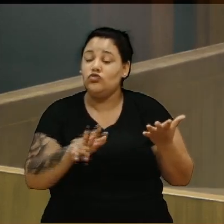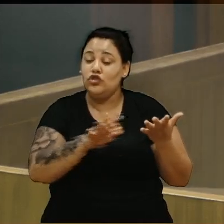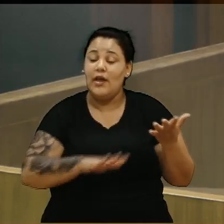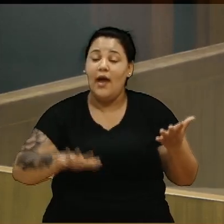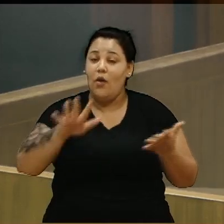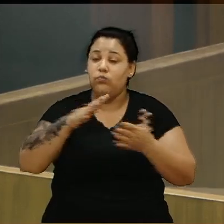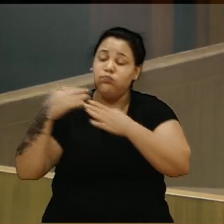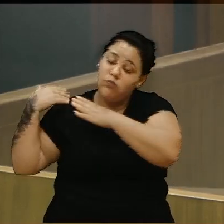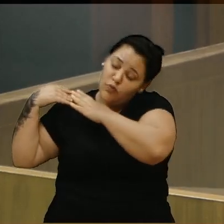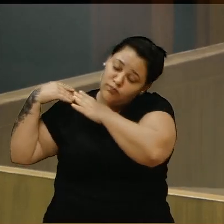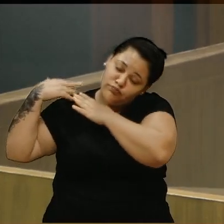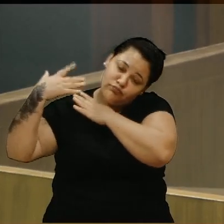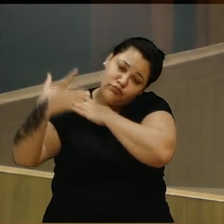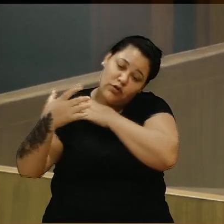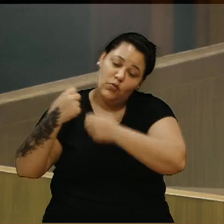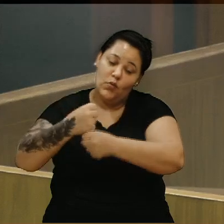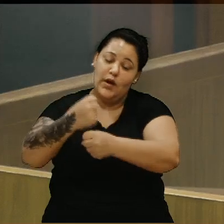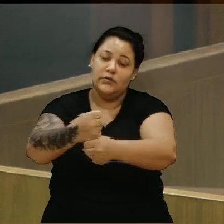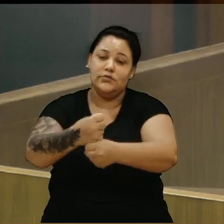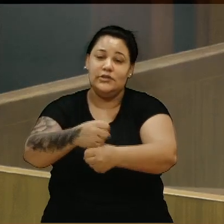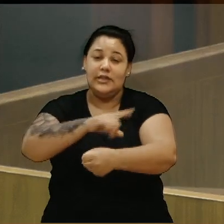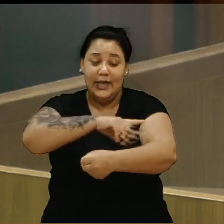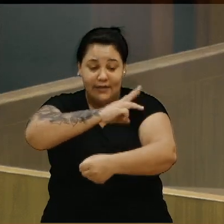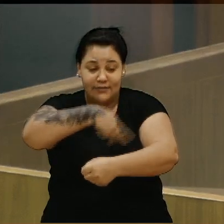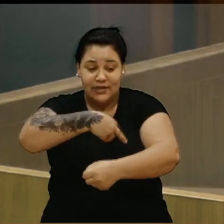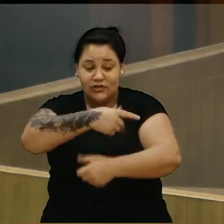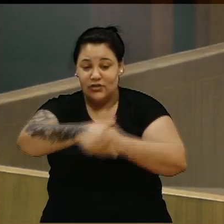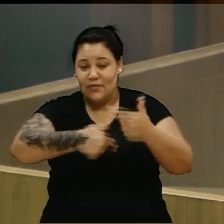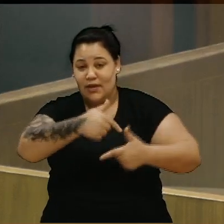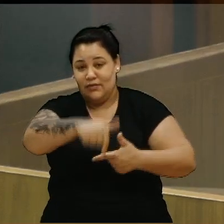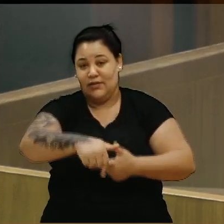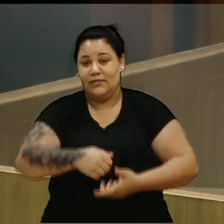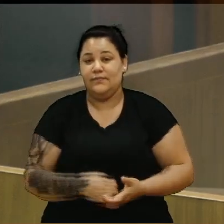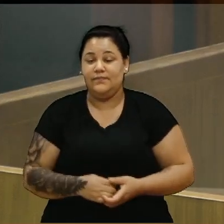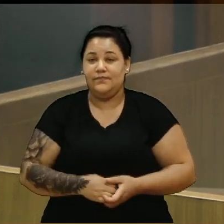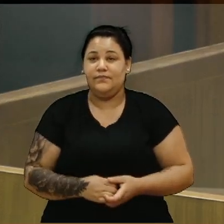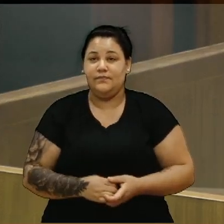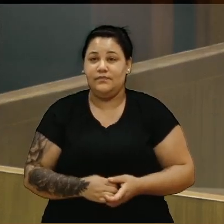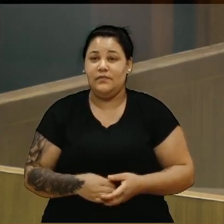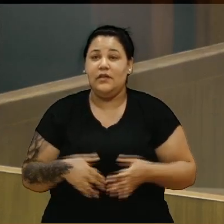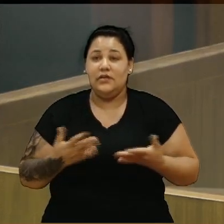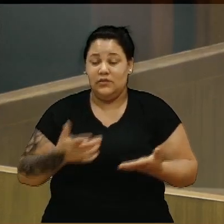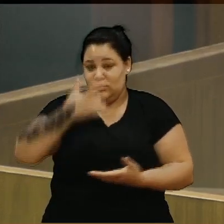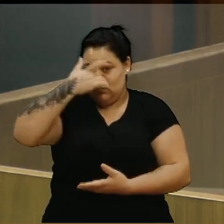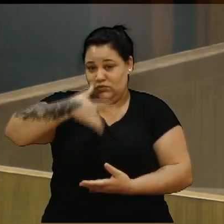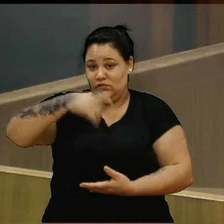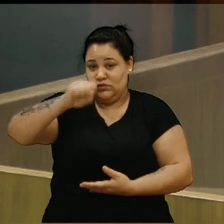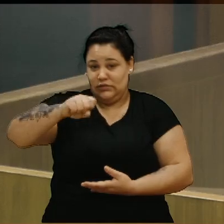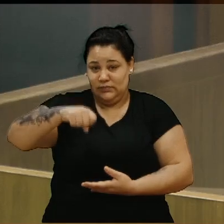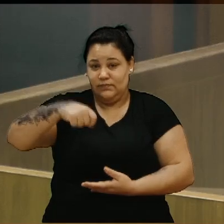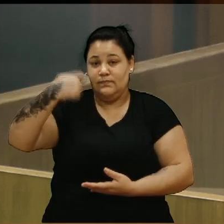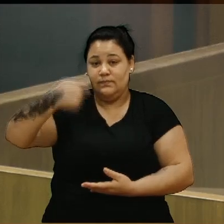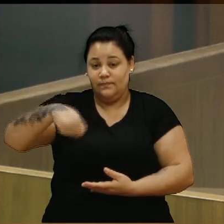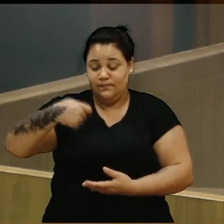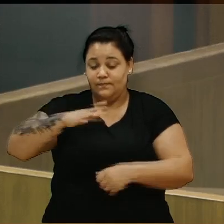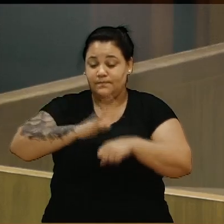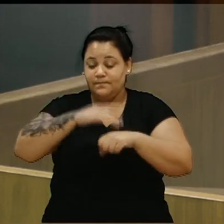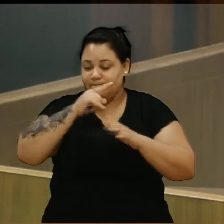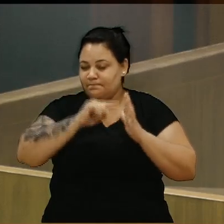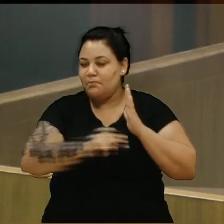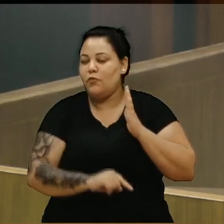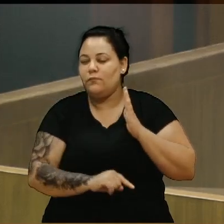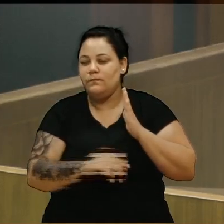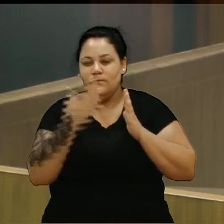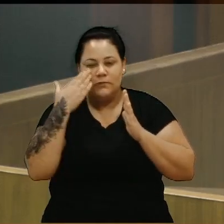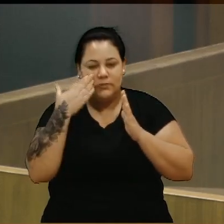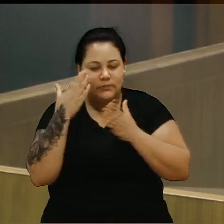de concessão para a Visart na nossa cidade. Então, acho que é necessário que a gente possa se aprofundar nos temas, para que a gente possa